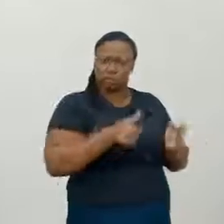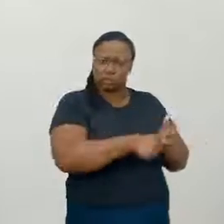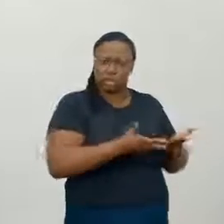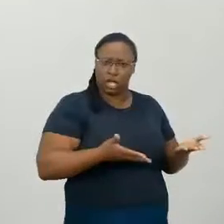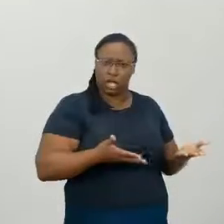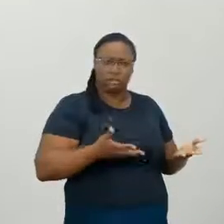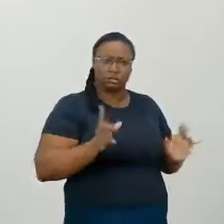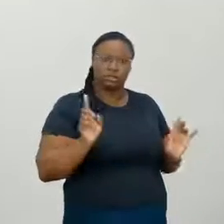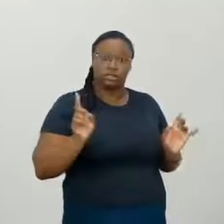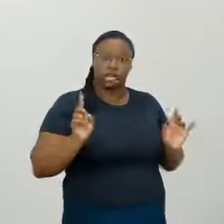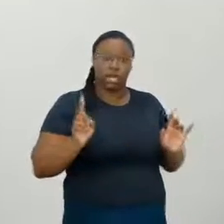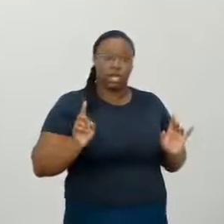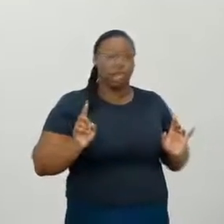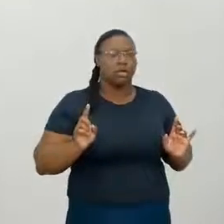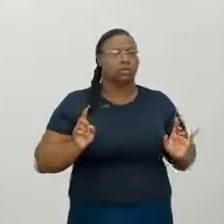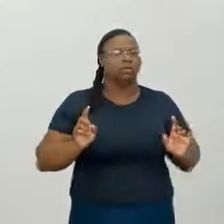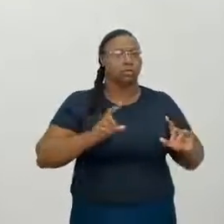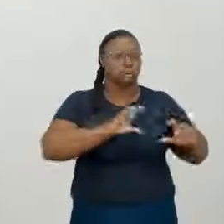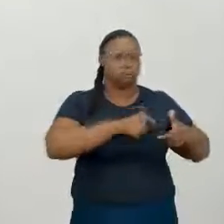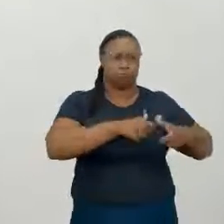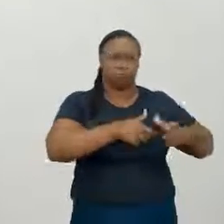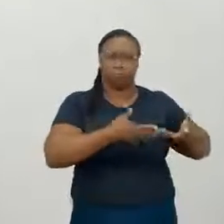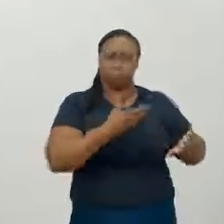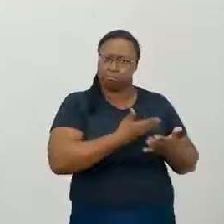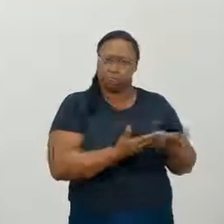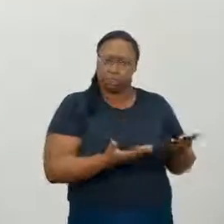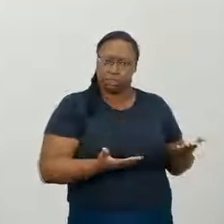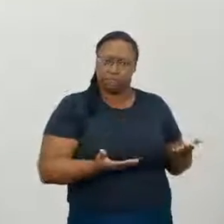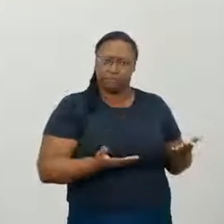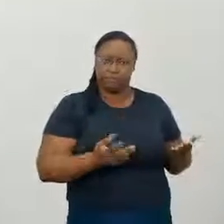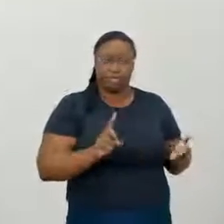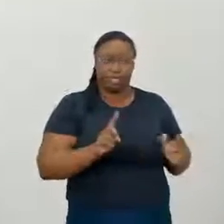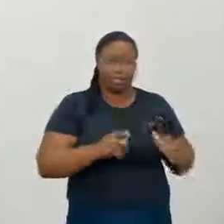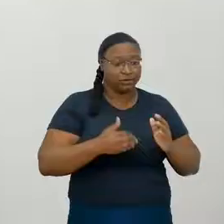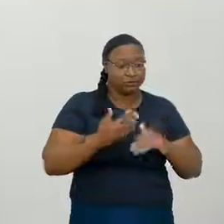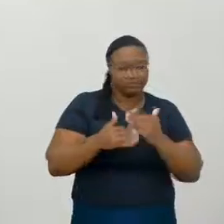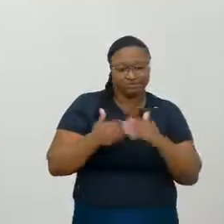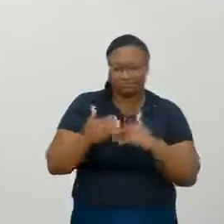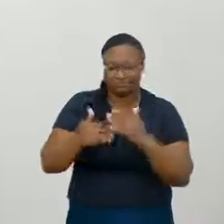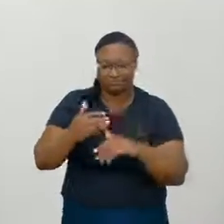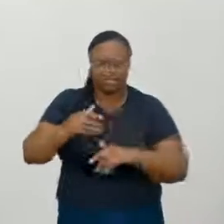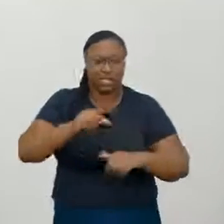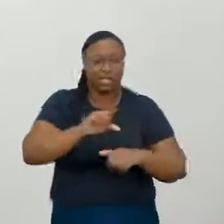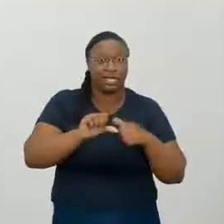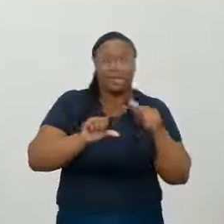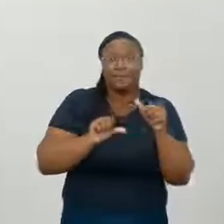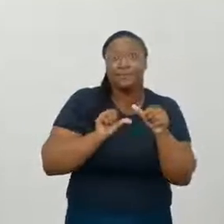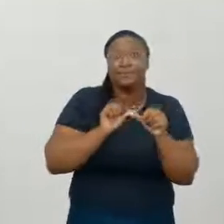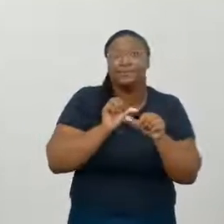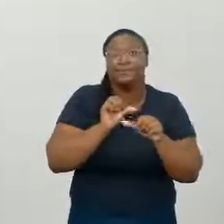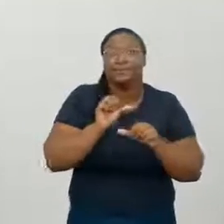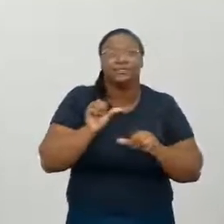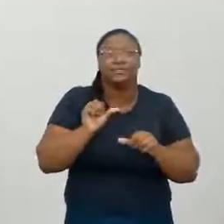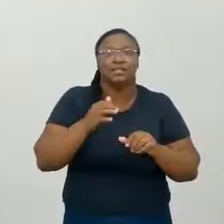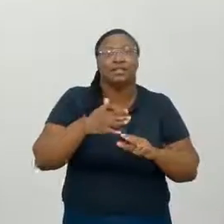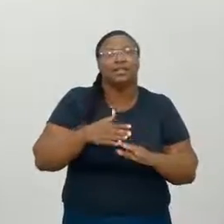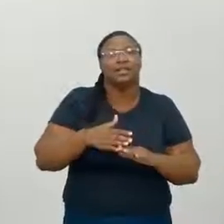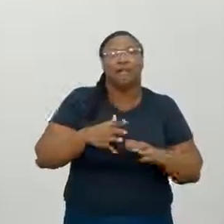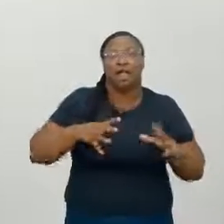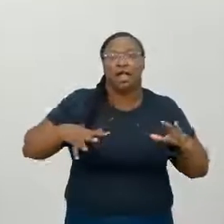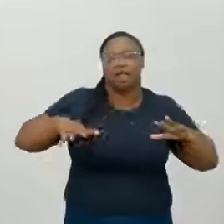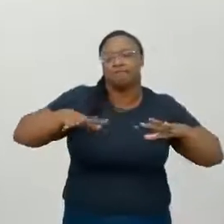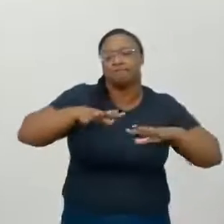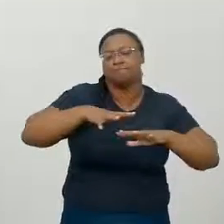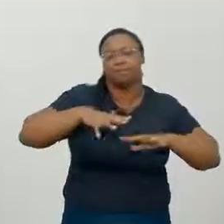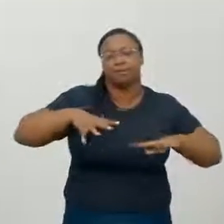sofre influências no decorrer da nossa vida, do tempo, né? Dos lugares, né? Então todas essas influências,